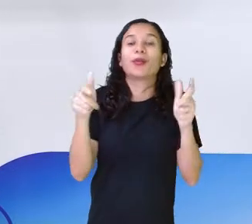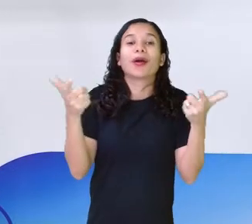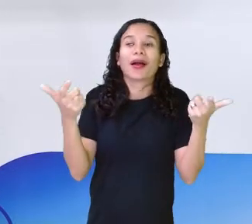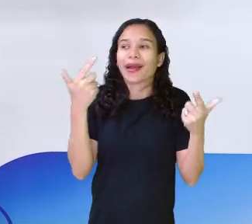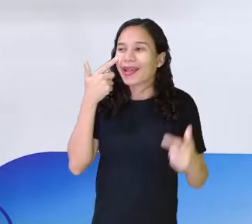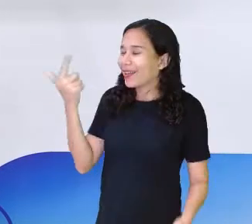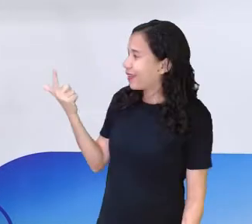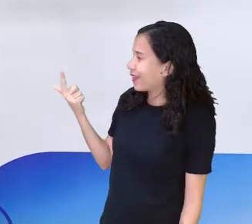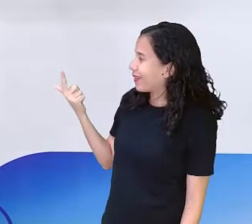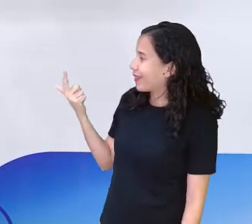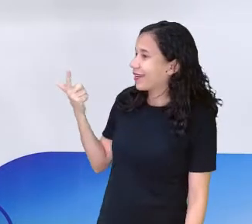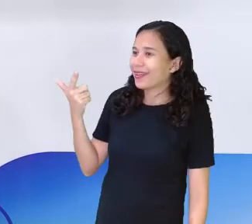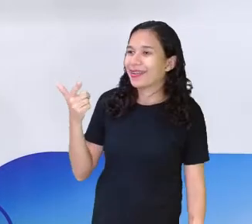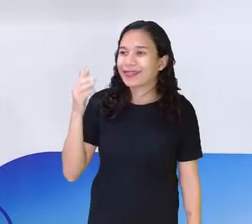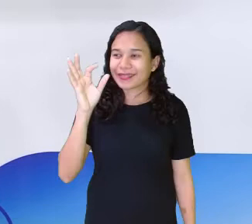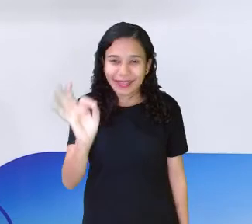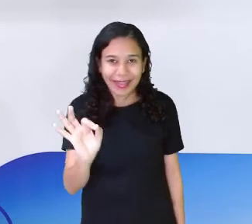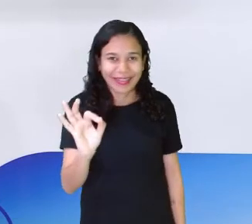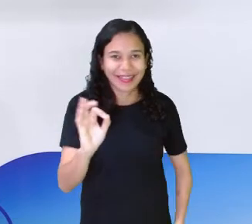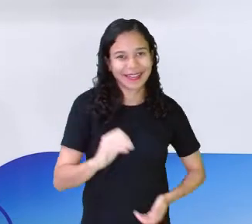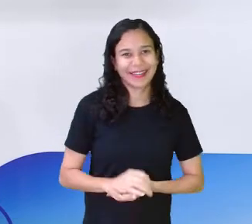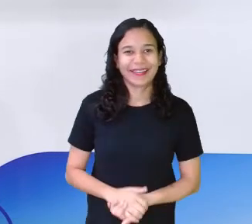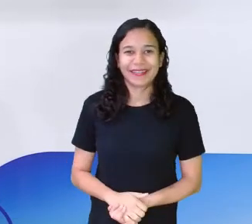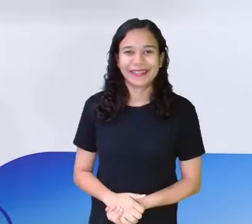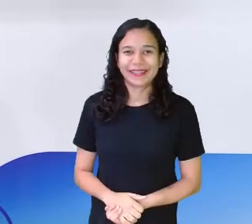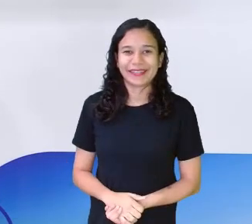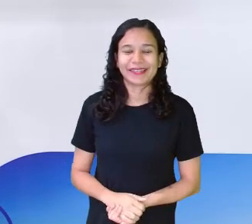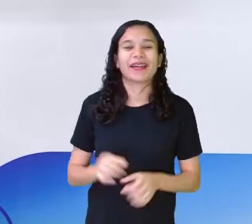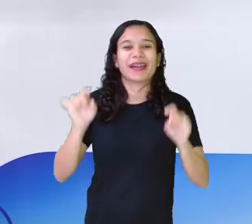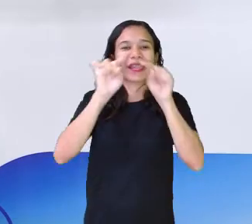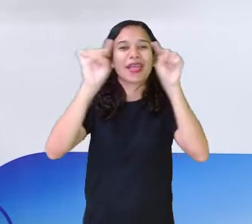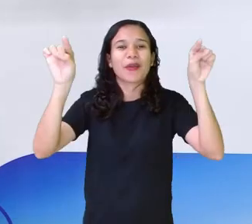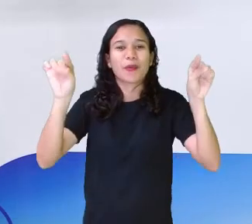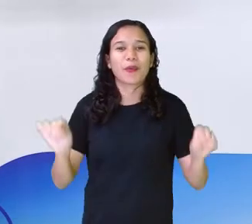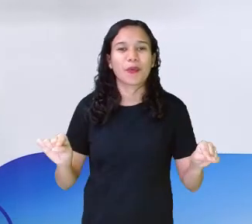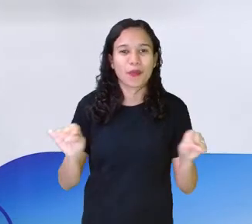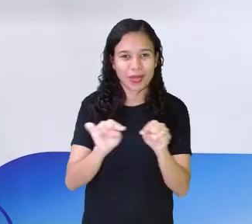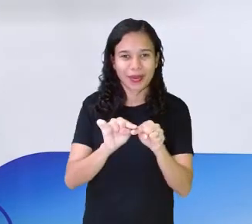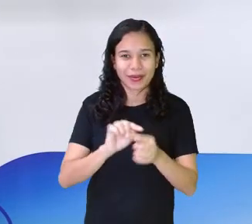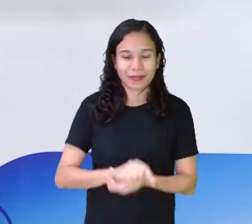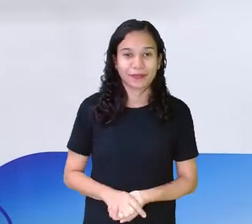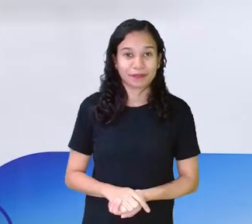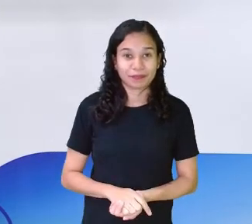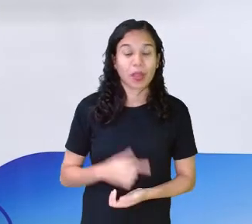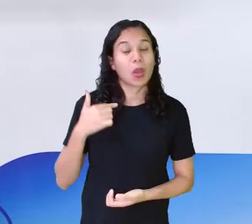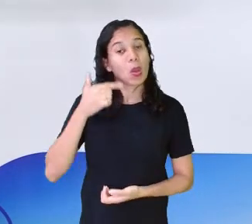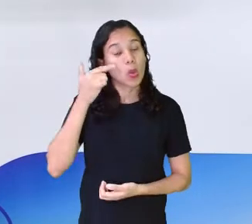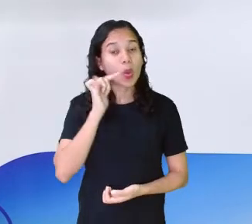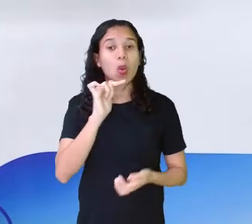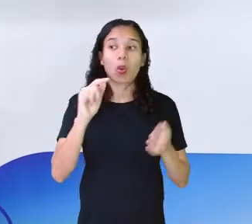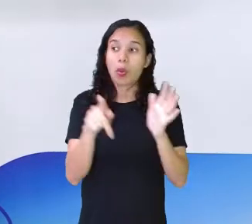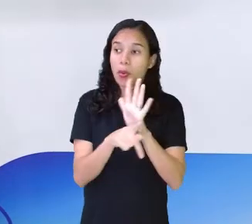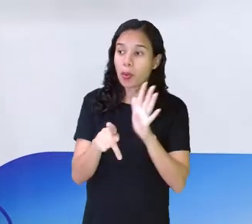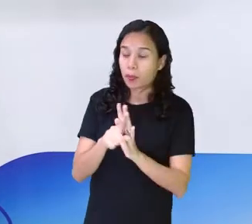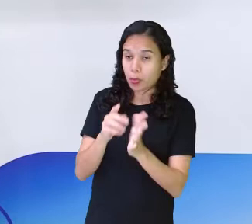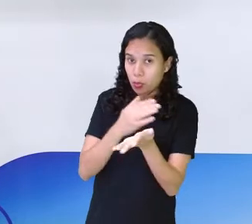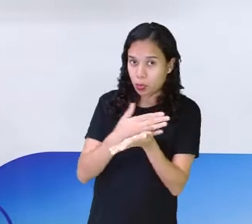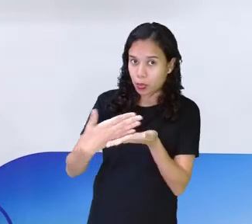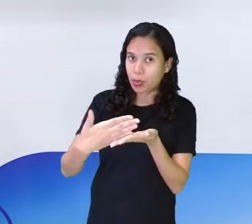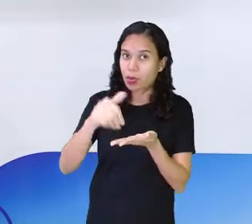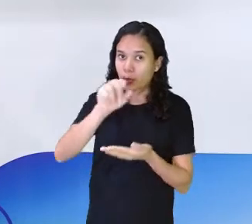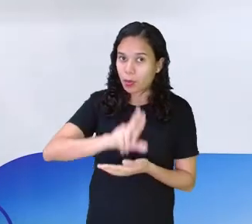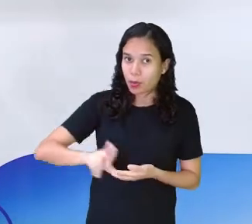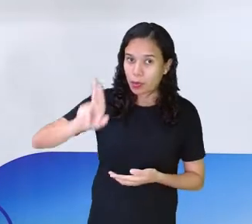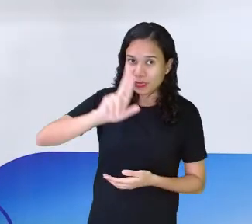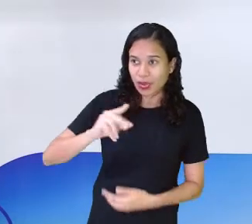produção? Aqui. Aqui. Um quadrado. Eu consegui a partir